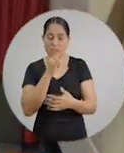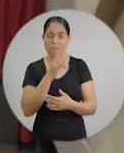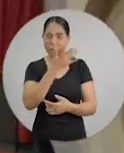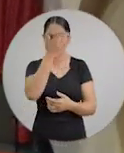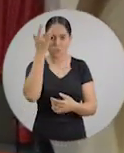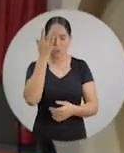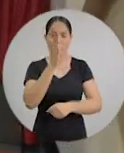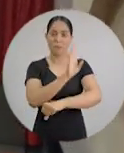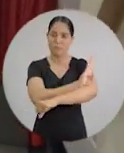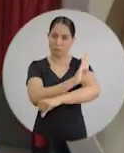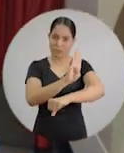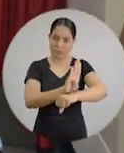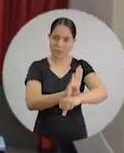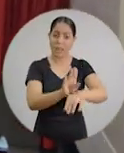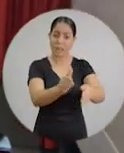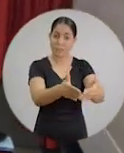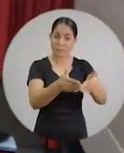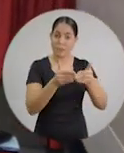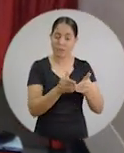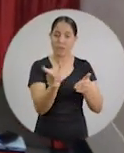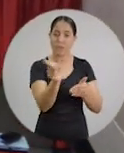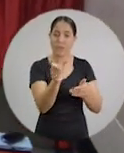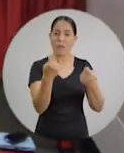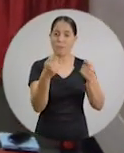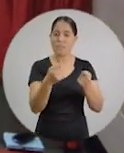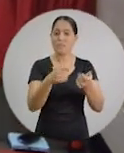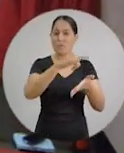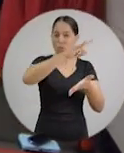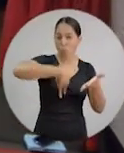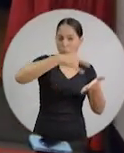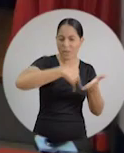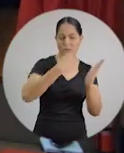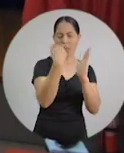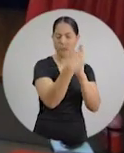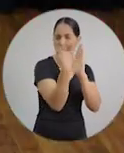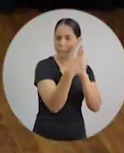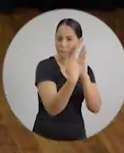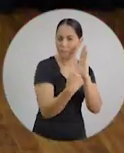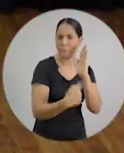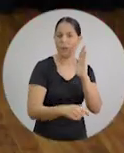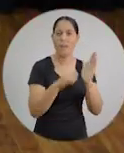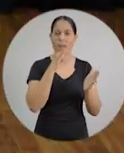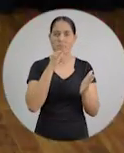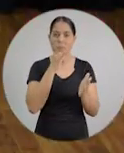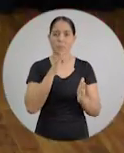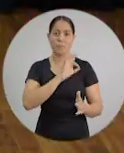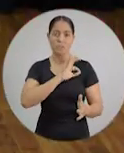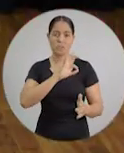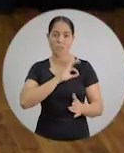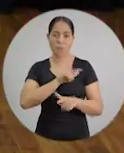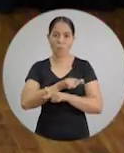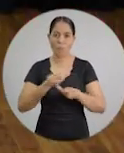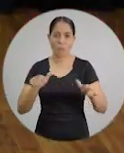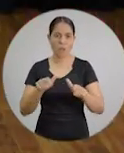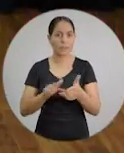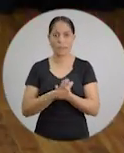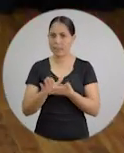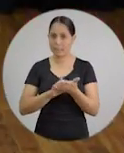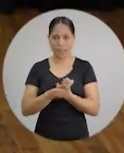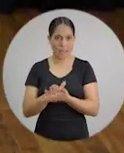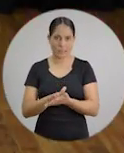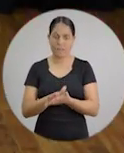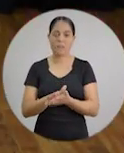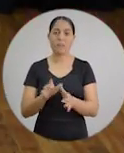em direito ele requer a inscrição, ele já tem que apresentar uma série de documentos, dentre eles certidão negativa de processos